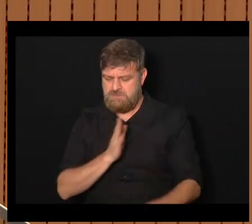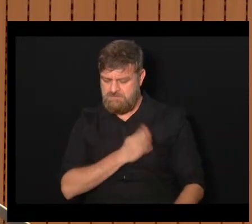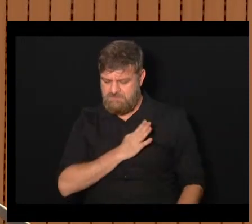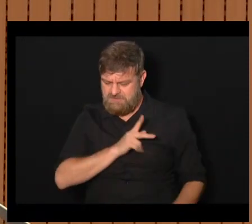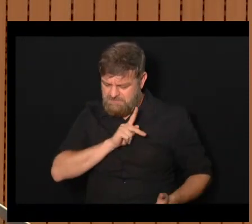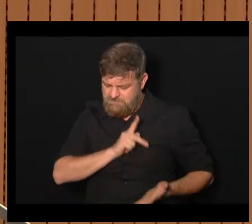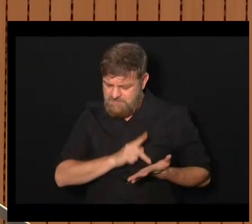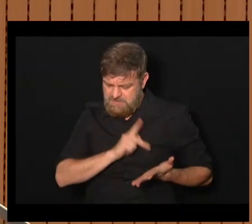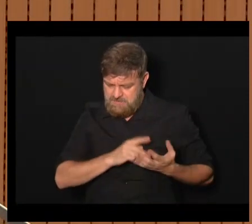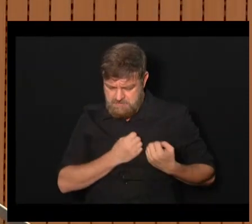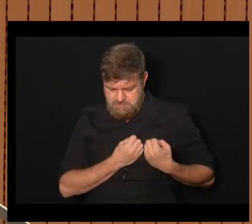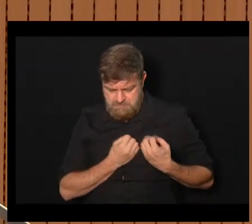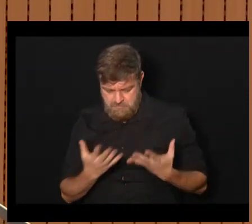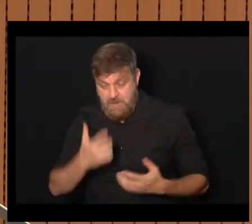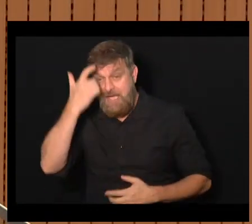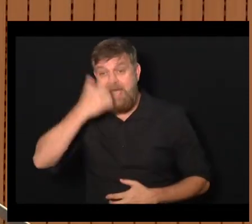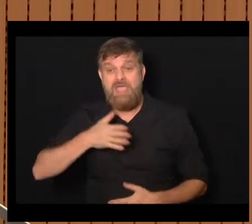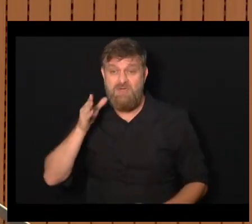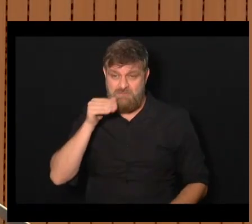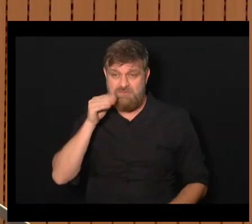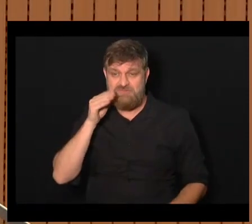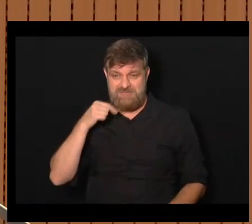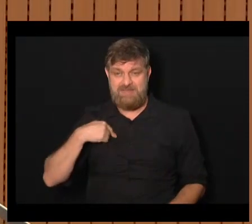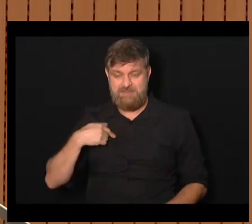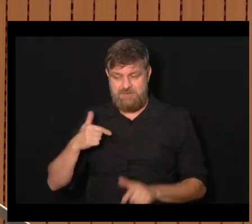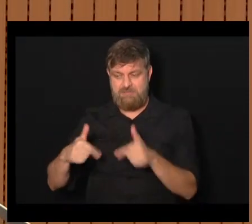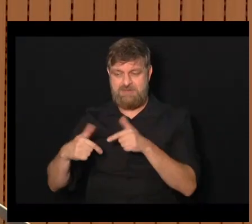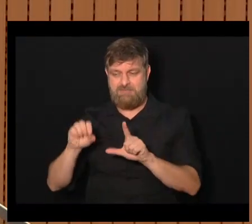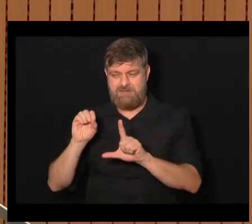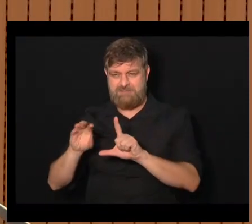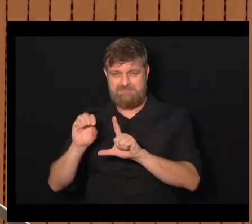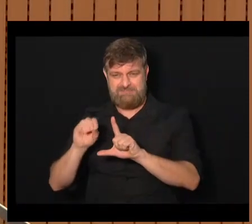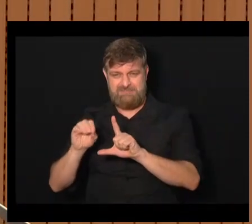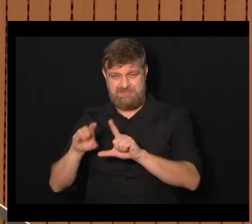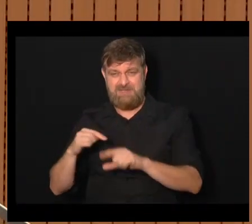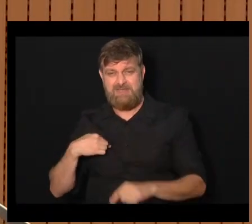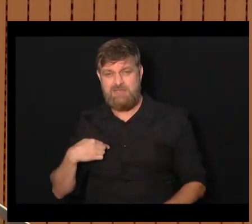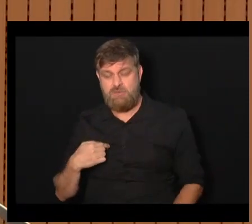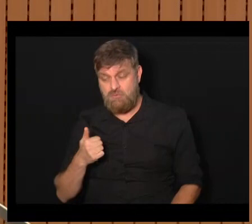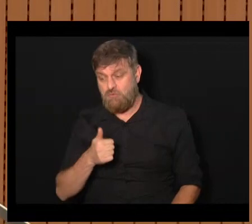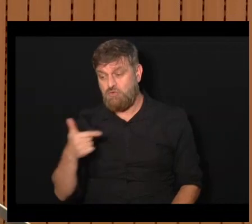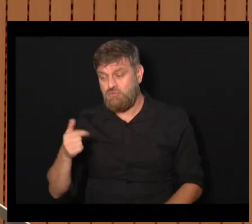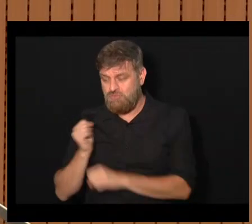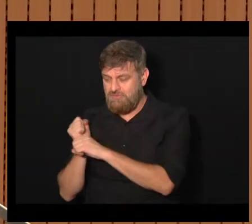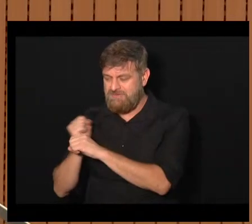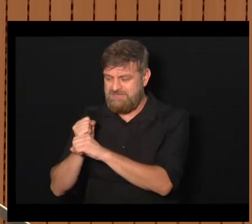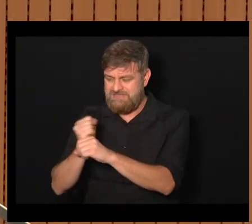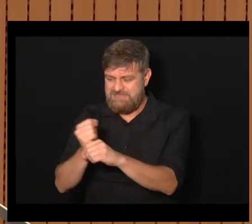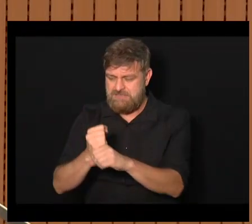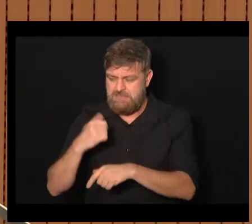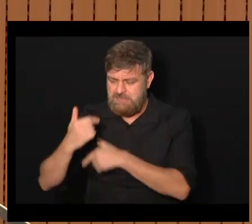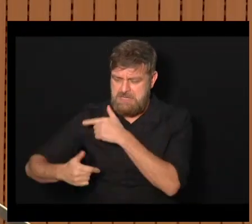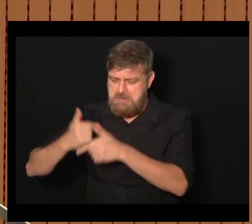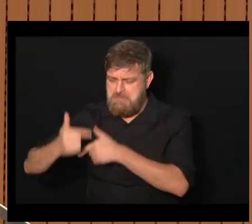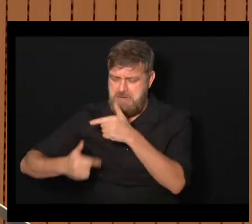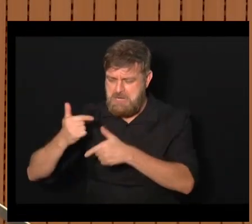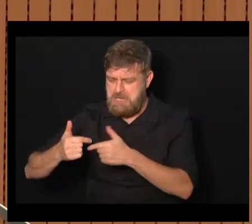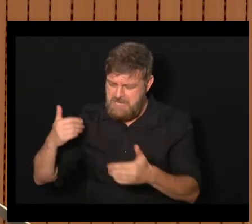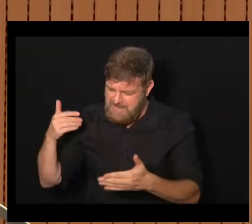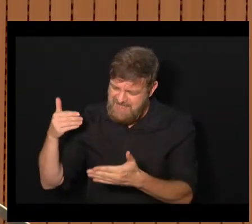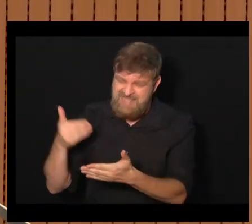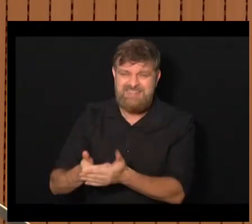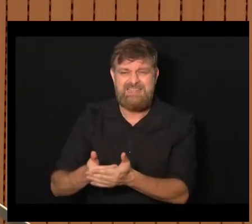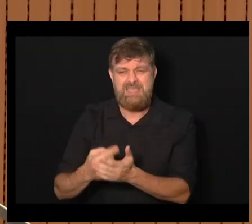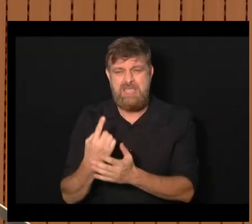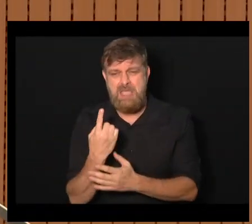coração, como ex-funcionário da casa, da qual nós ficamos por volta de 12 anos, desde os anos 80 até ali por volta